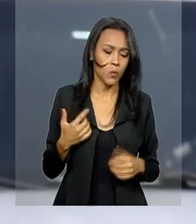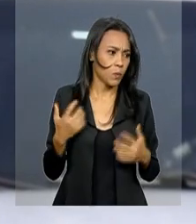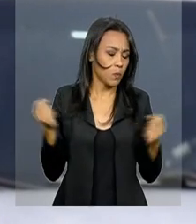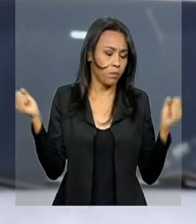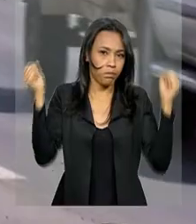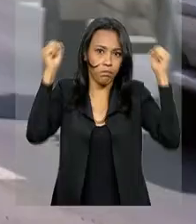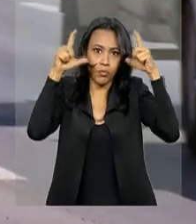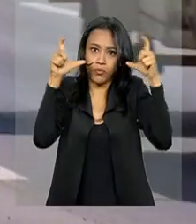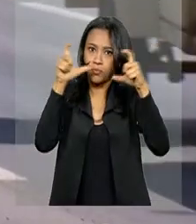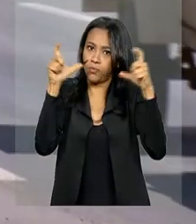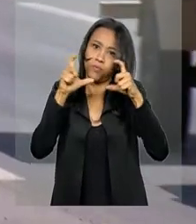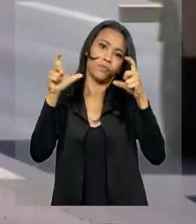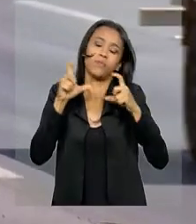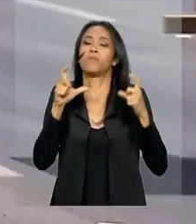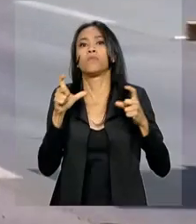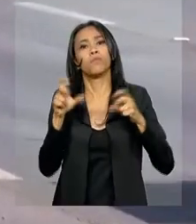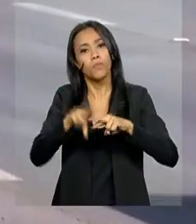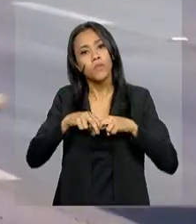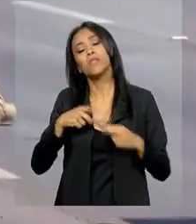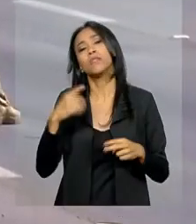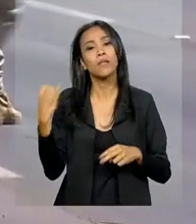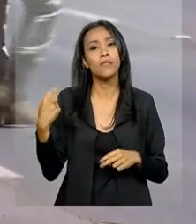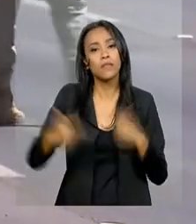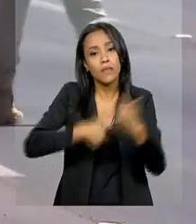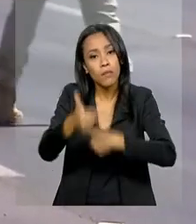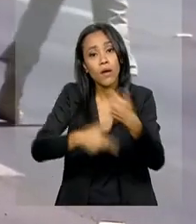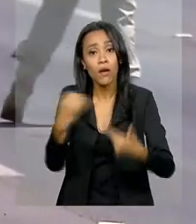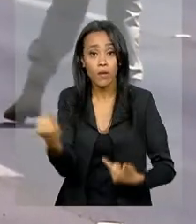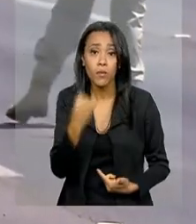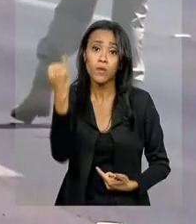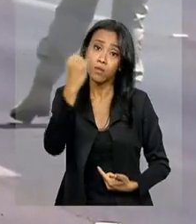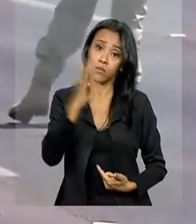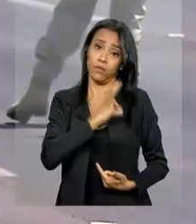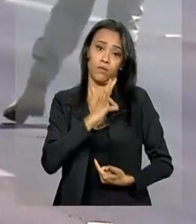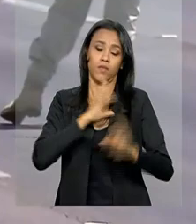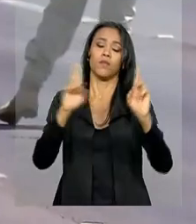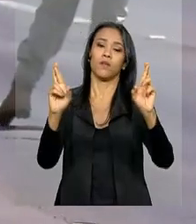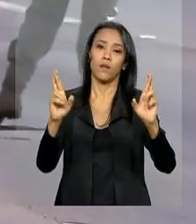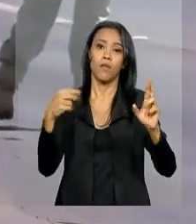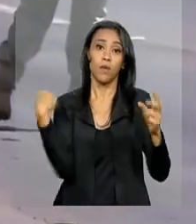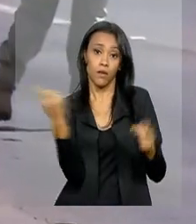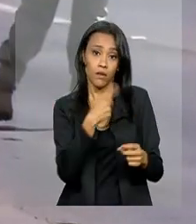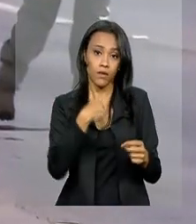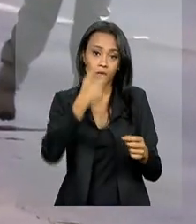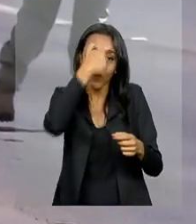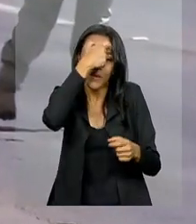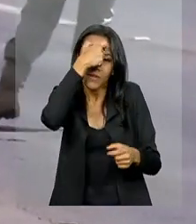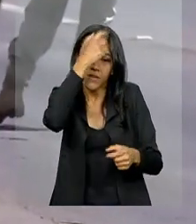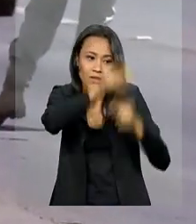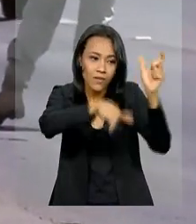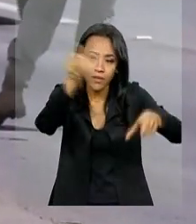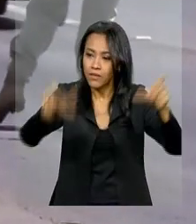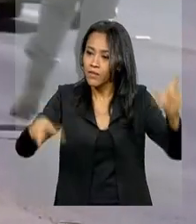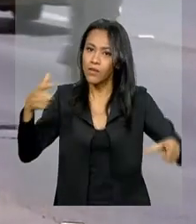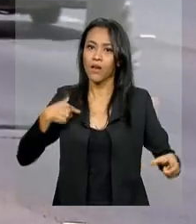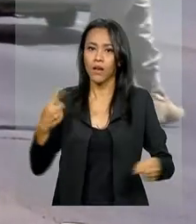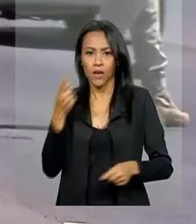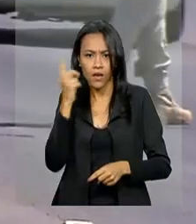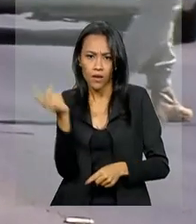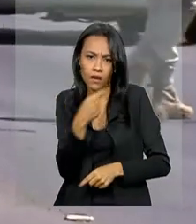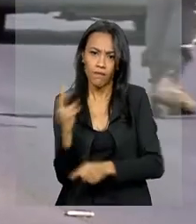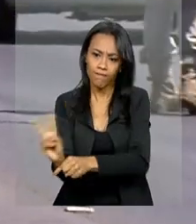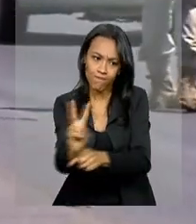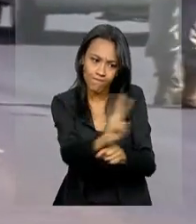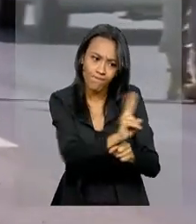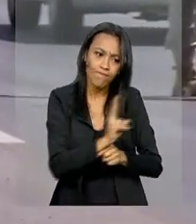que é importante esse trabalho da Polícia Rodoviária Federal para que a gente possa conscientizar, possa orientar, possa fiscalizar as